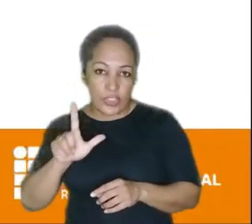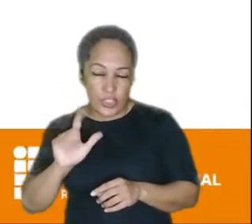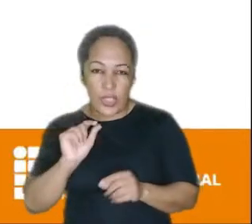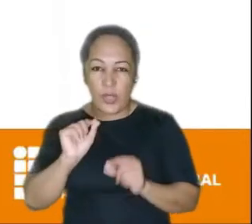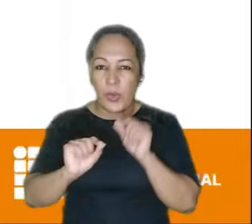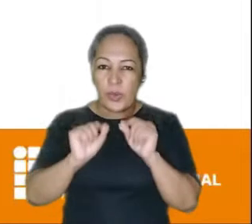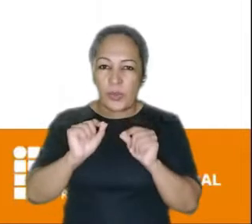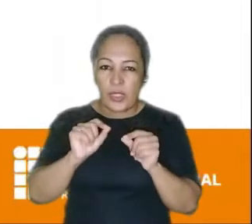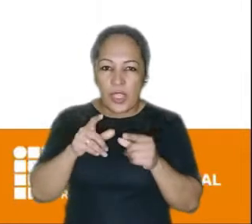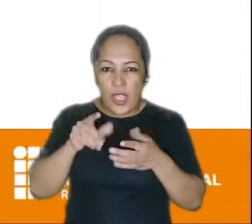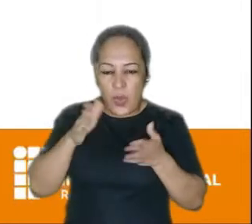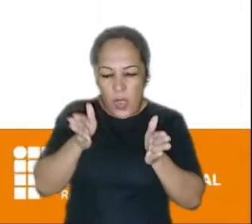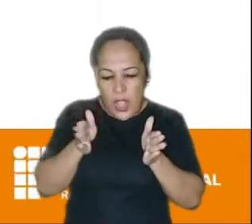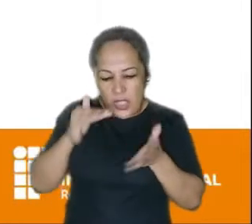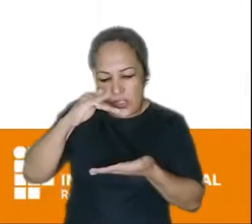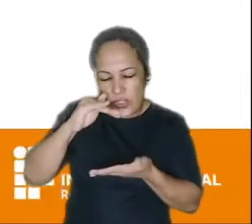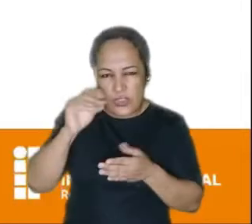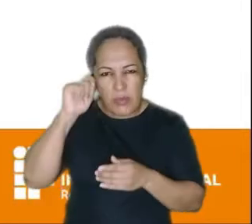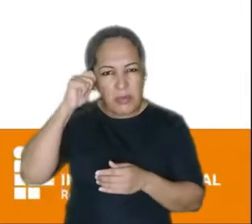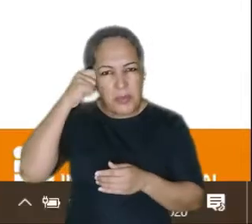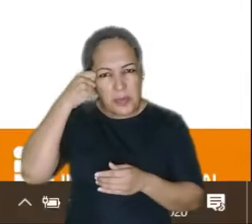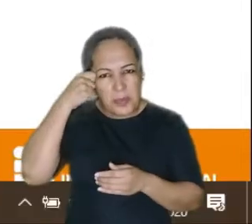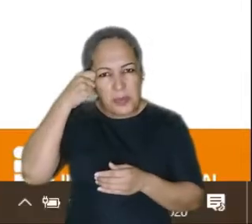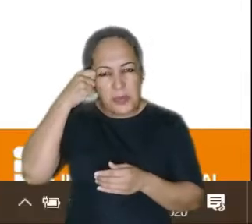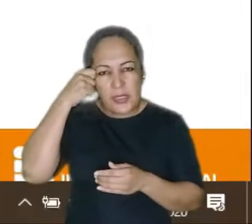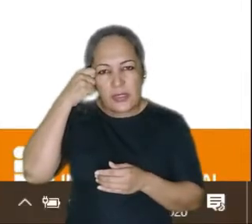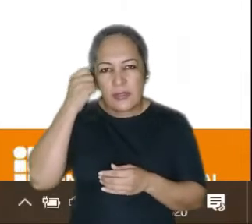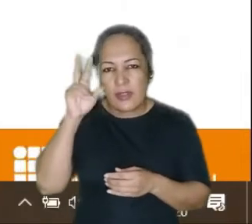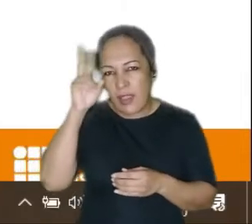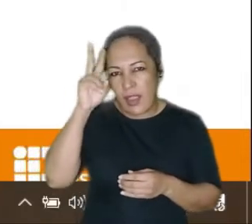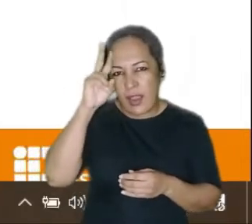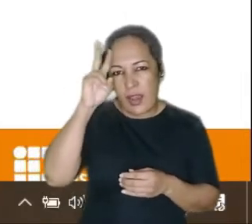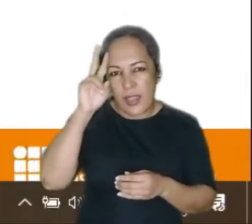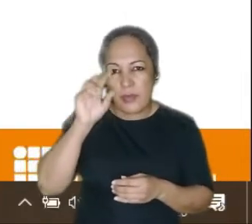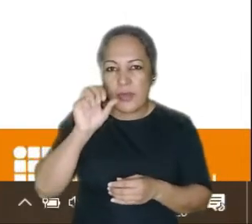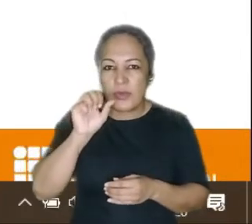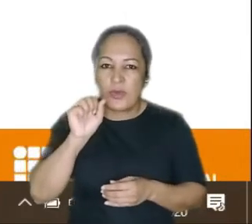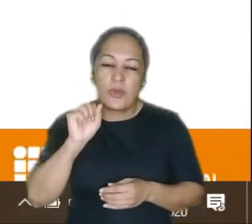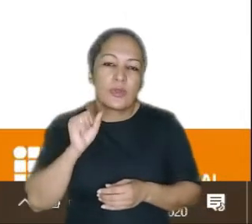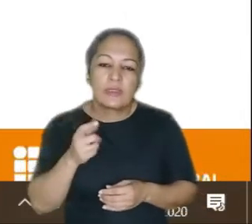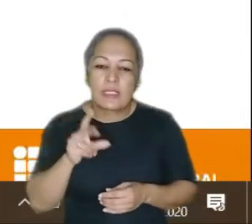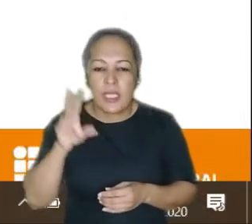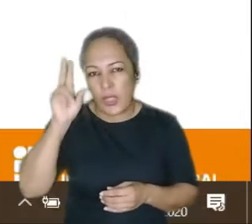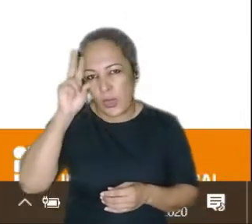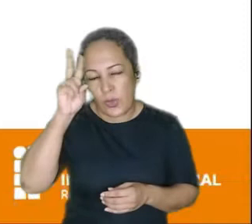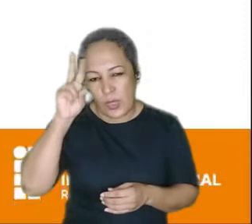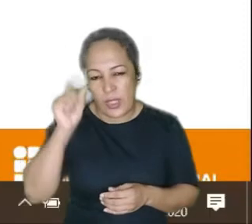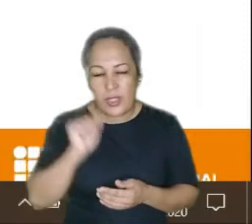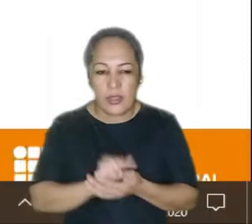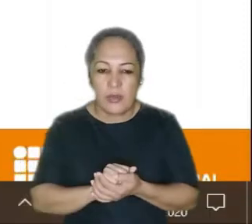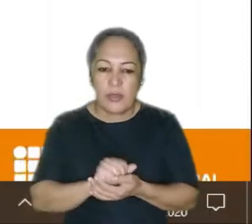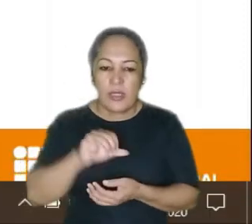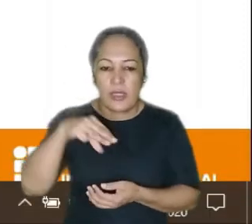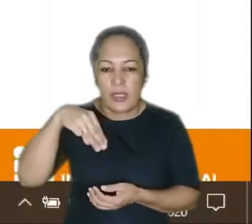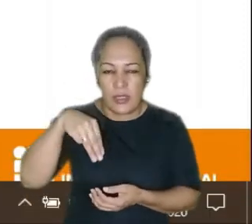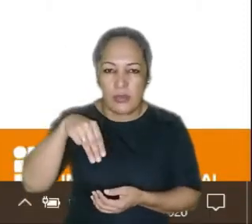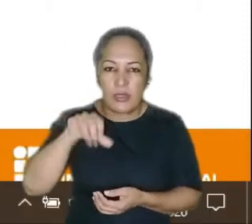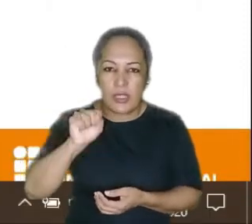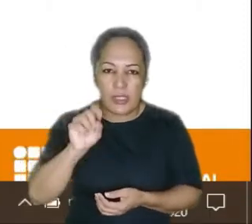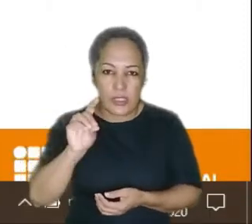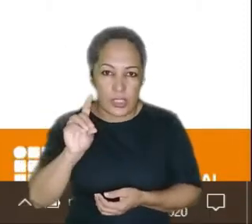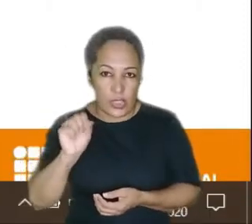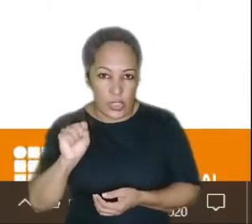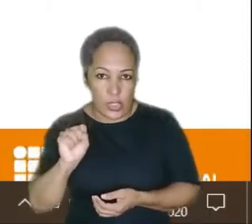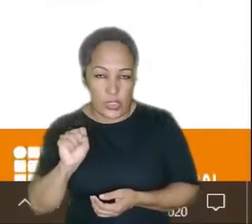toda pretinha, que lembra muito o MS-DOS. Para quem não se lembra que é MS-DOS, MS-DOS é o CMD do Windows. Isso é